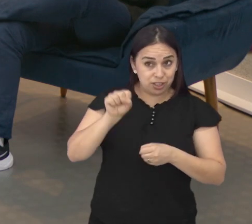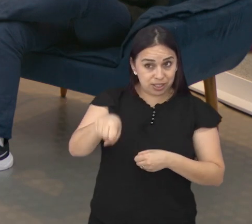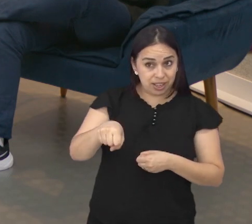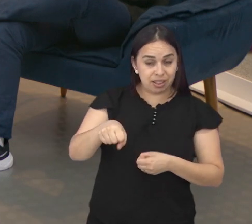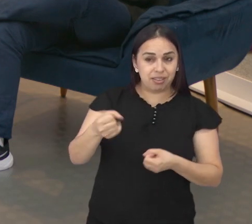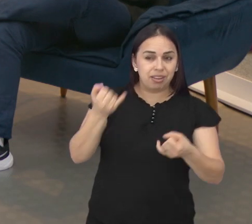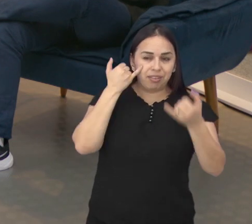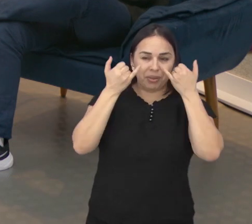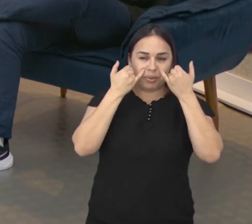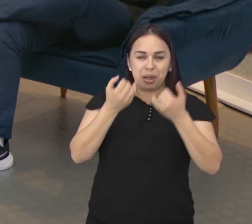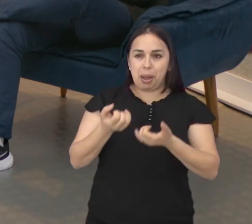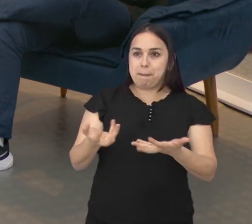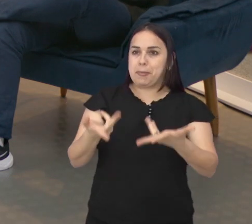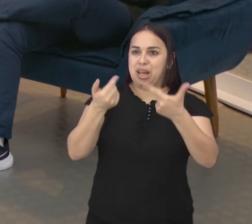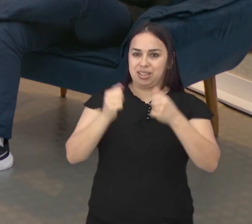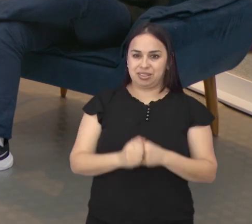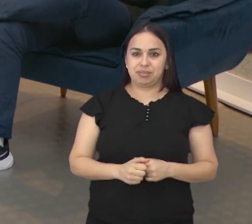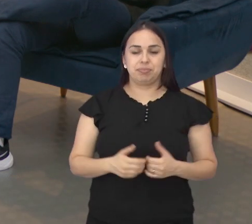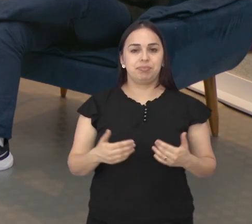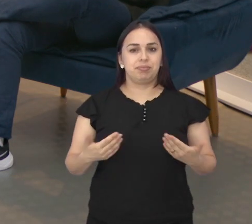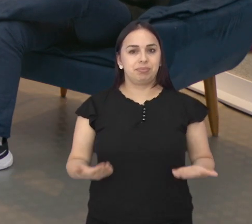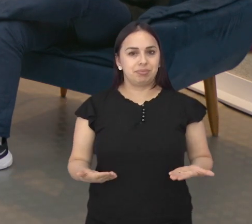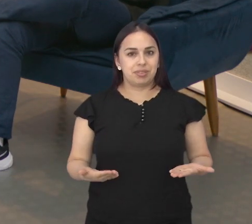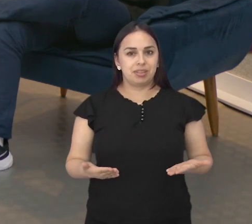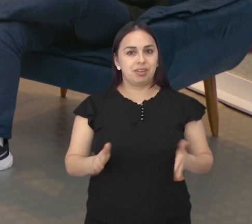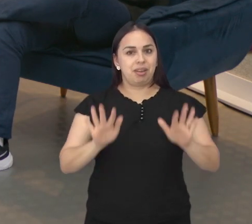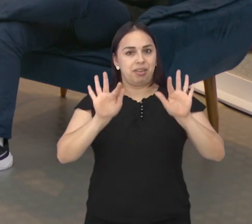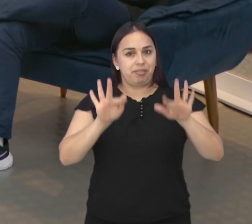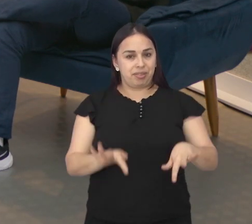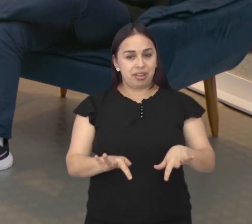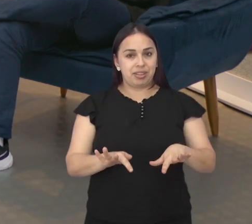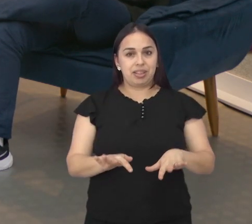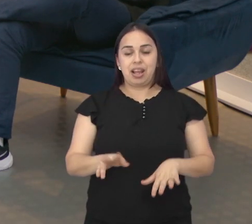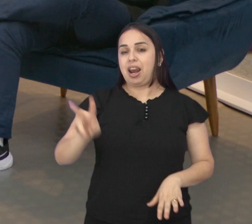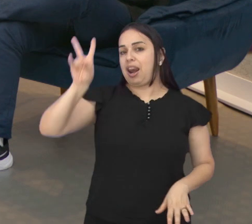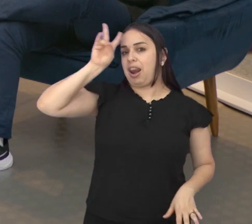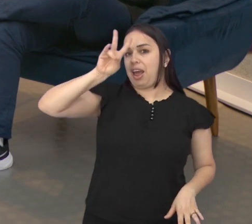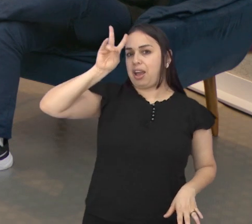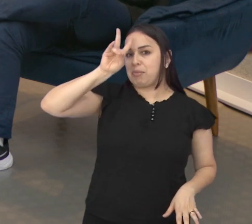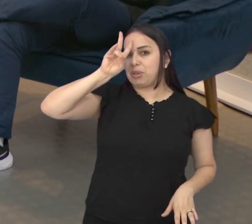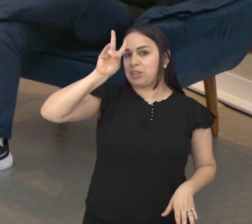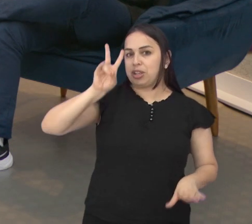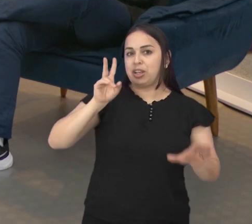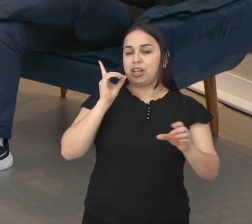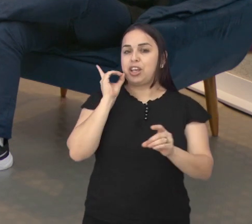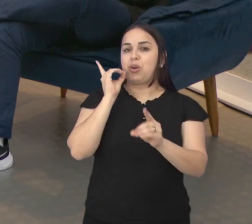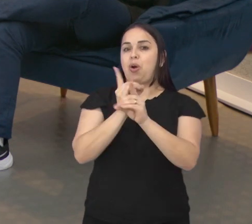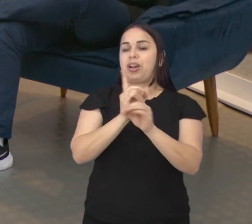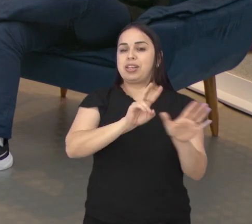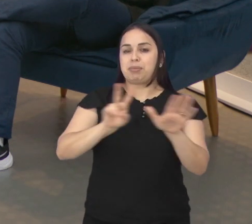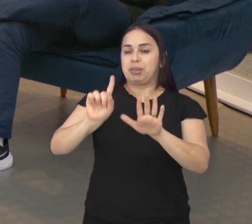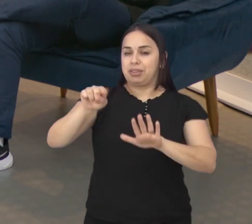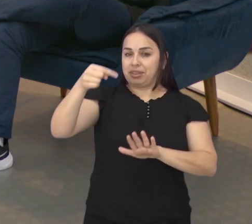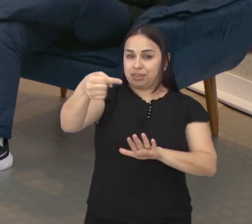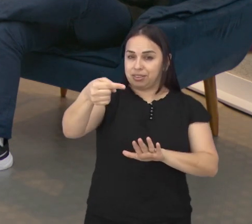mesmo, porque as informações são muito ricas. E a gente fica por aqui. Não se esqueça, nos encontramos na